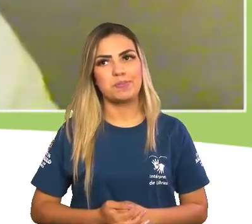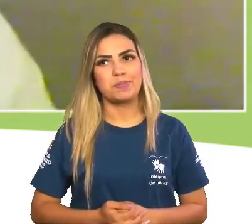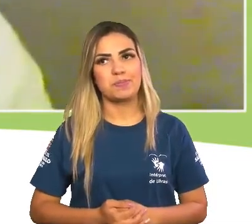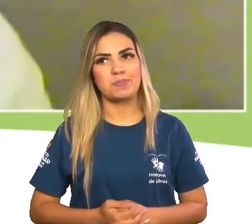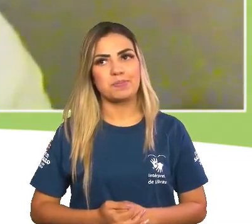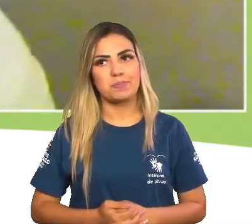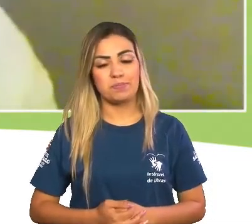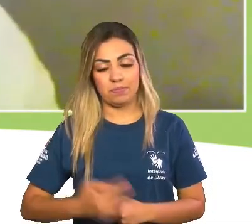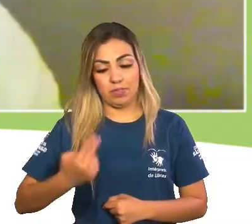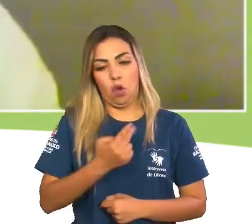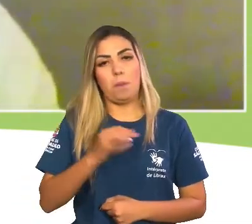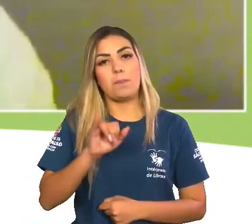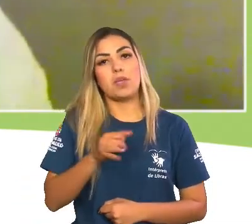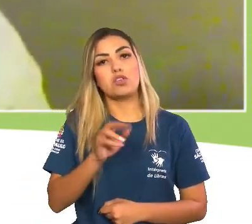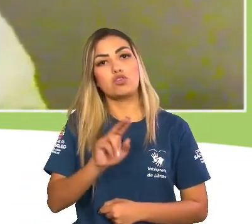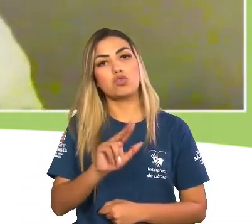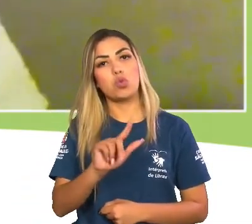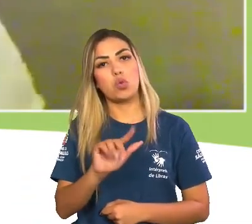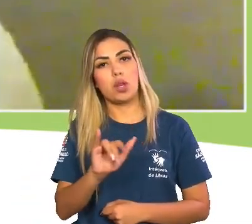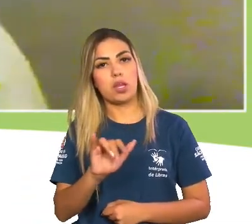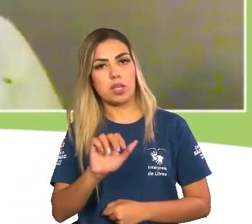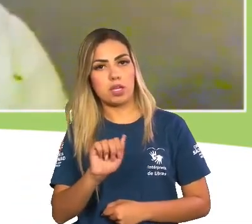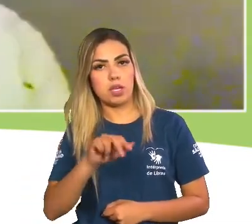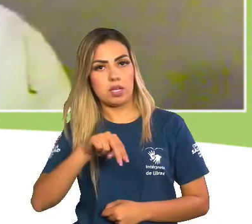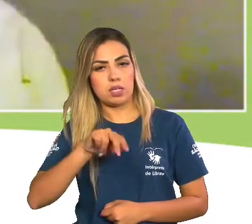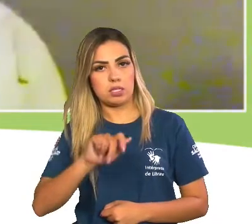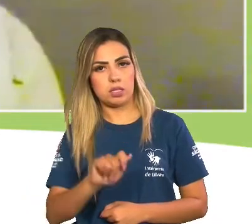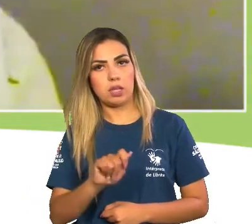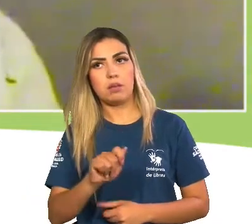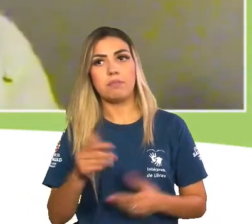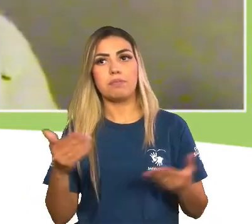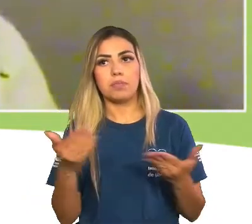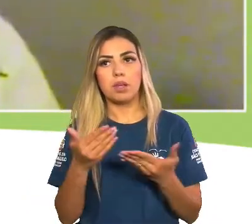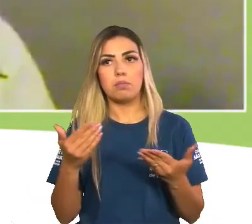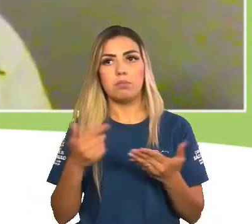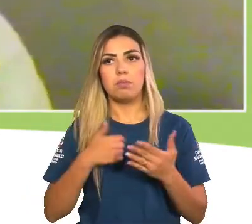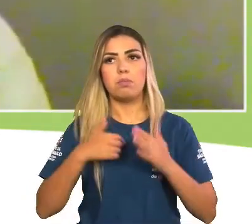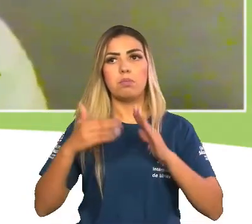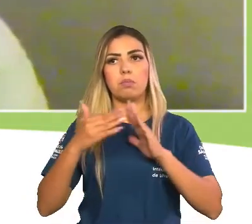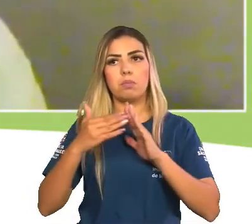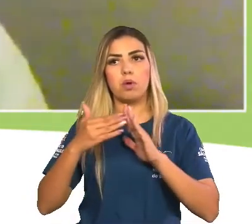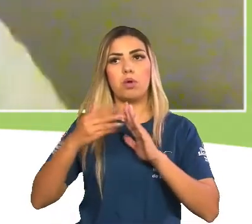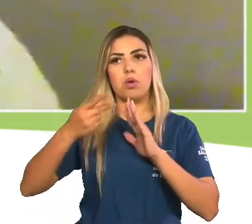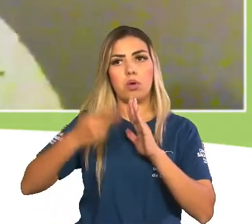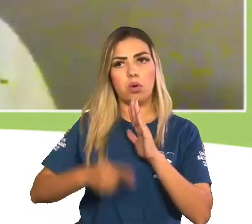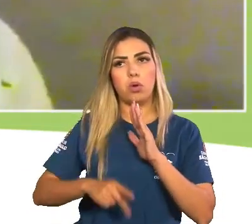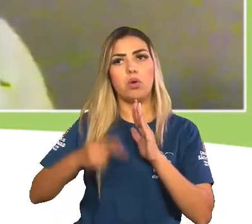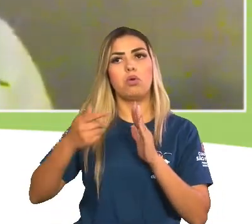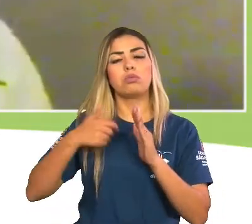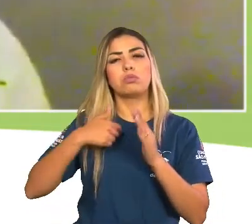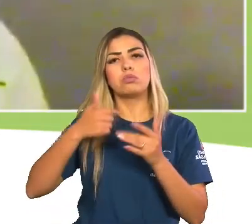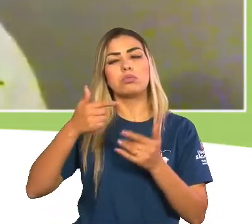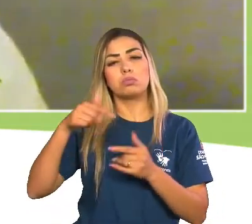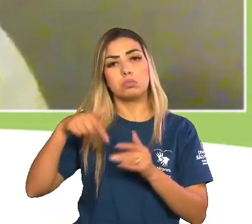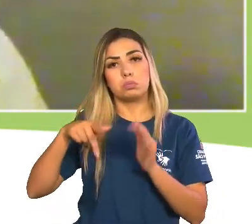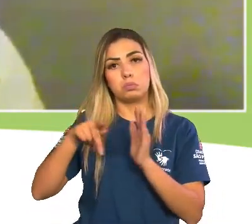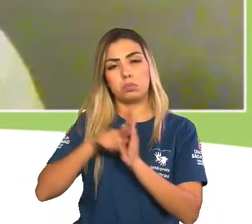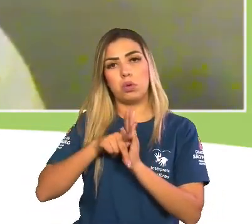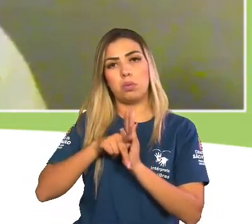Bom, meu nome é Juliana, eu atualmente moro na Alemanha, eu trabalho com pesquisa clínica aqui na